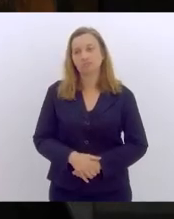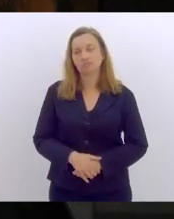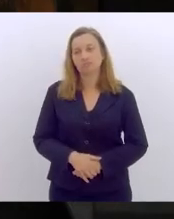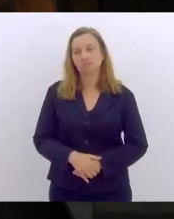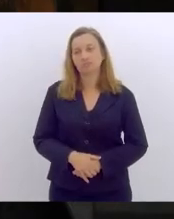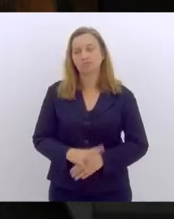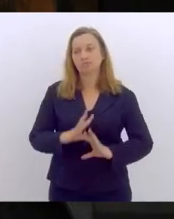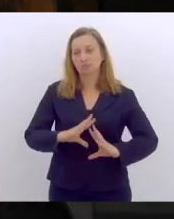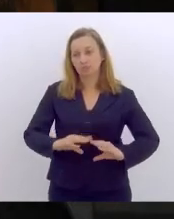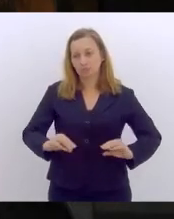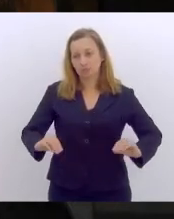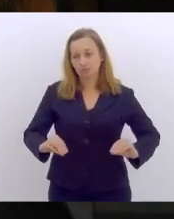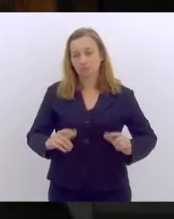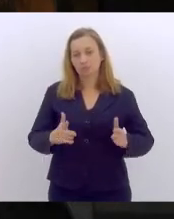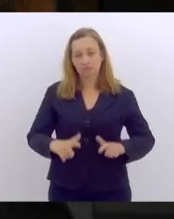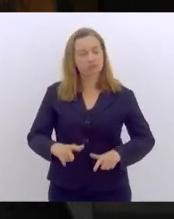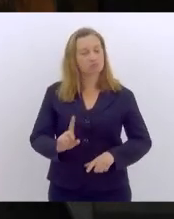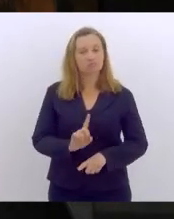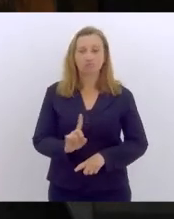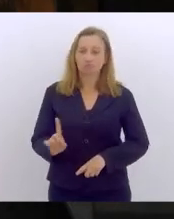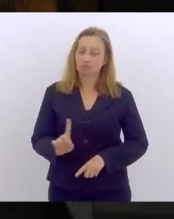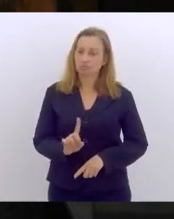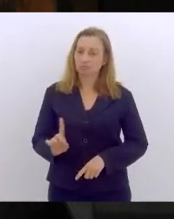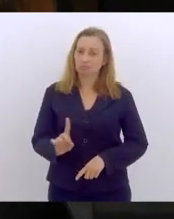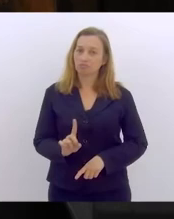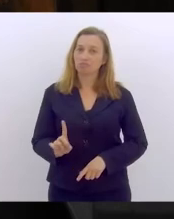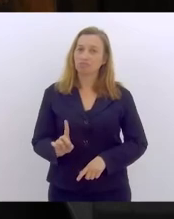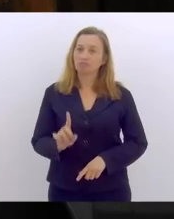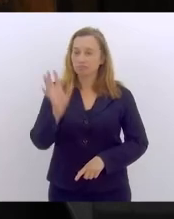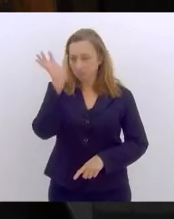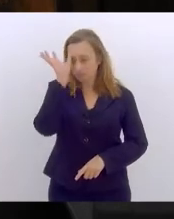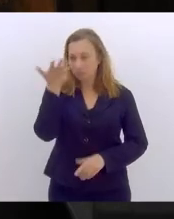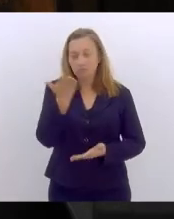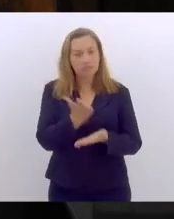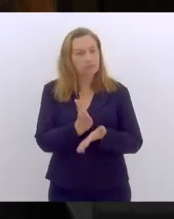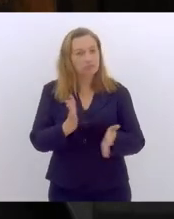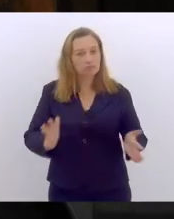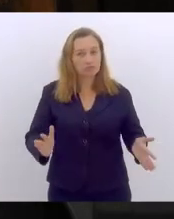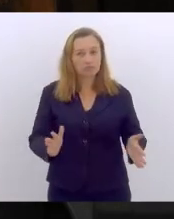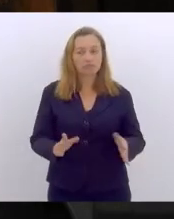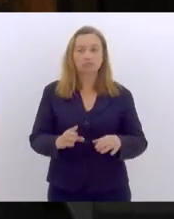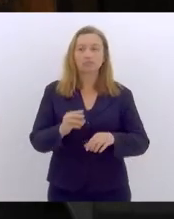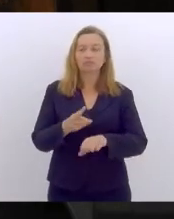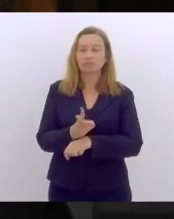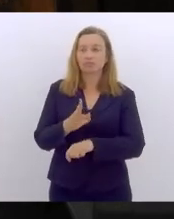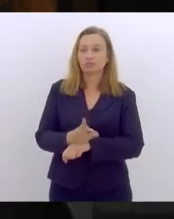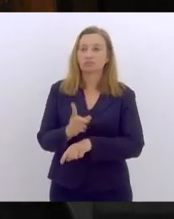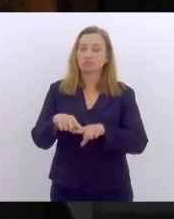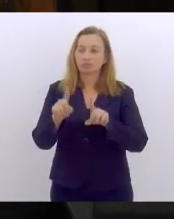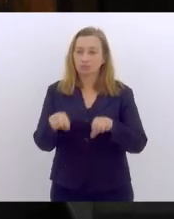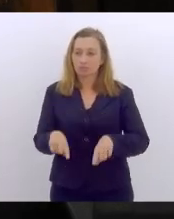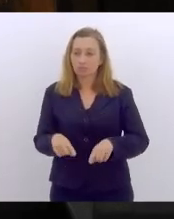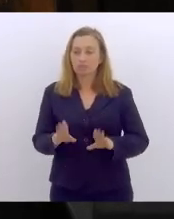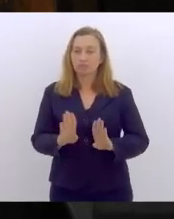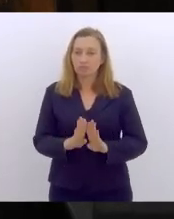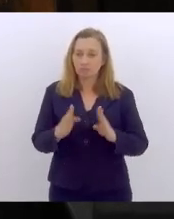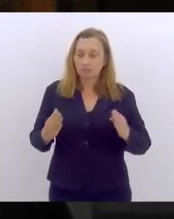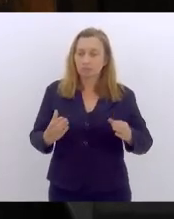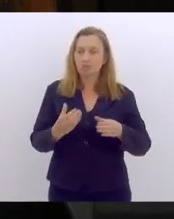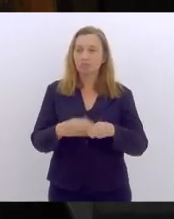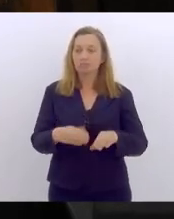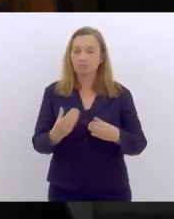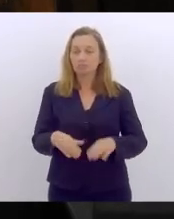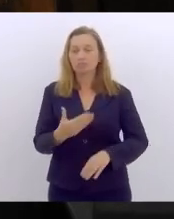CEPERJ? Claro que não. A solução é acabar com essas terceirizações, abrir